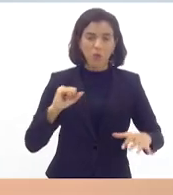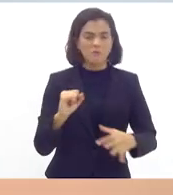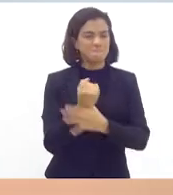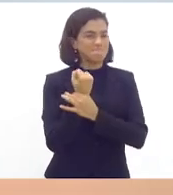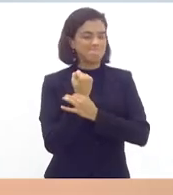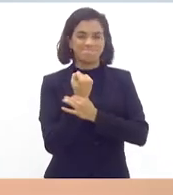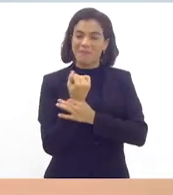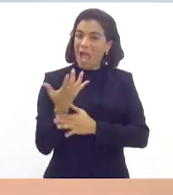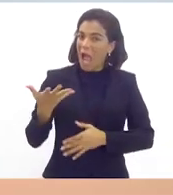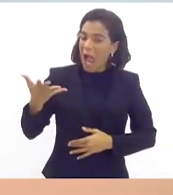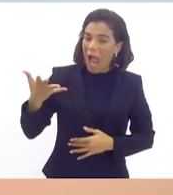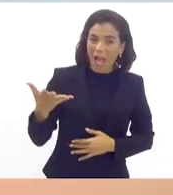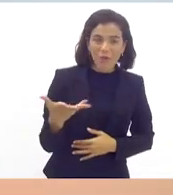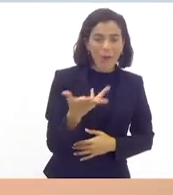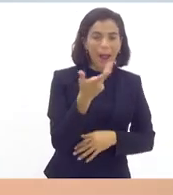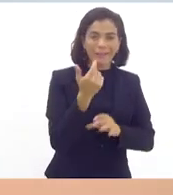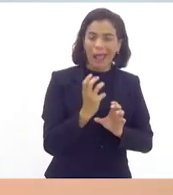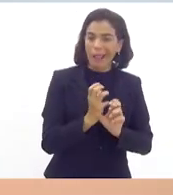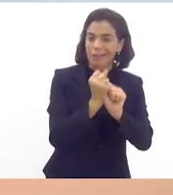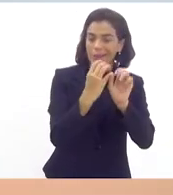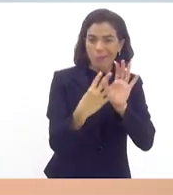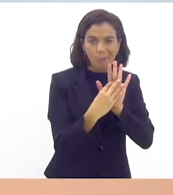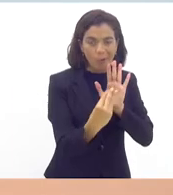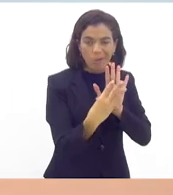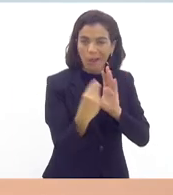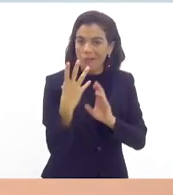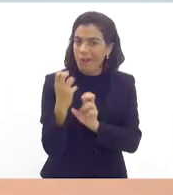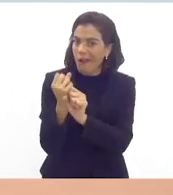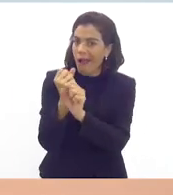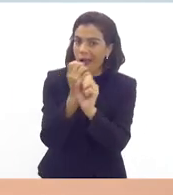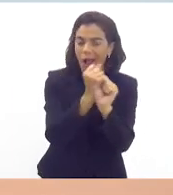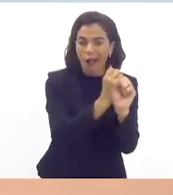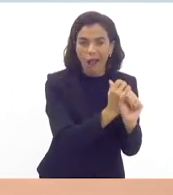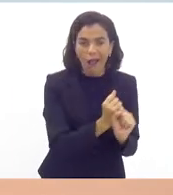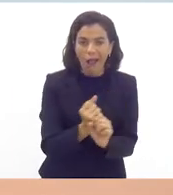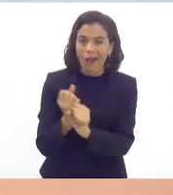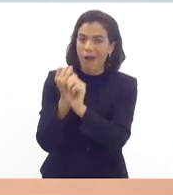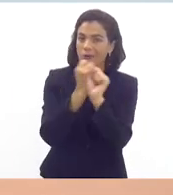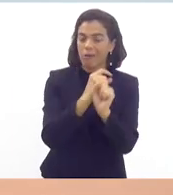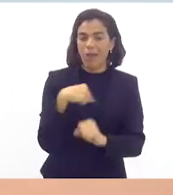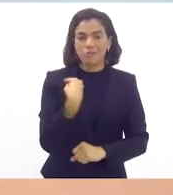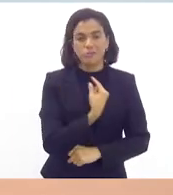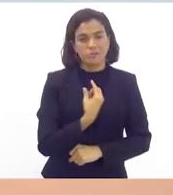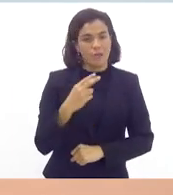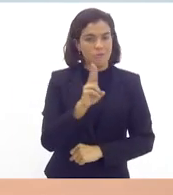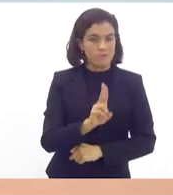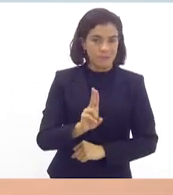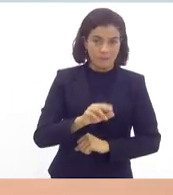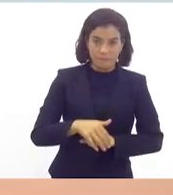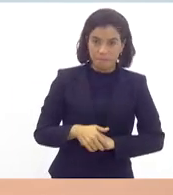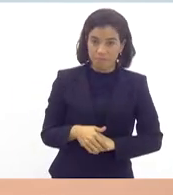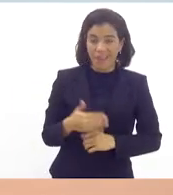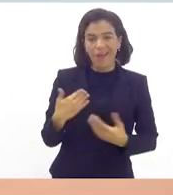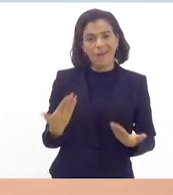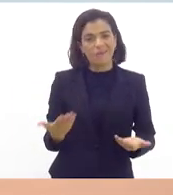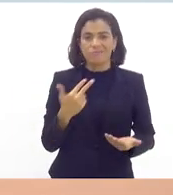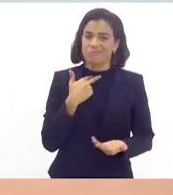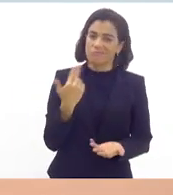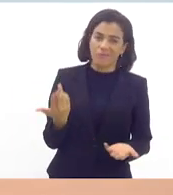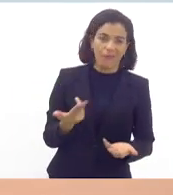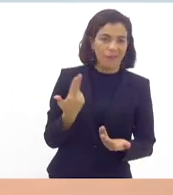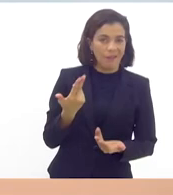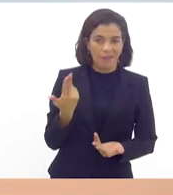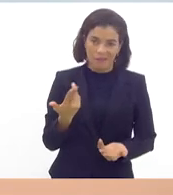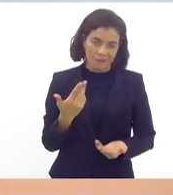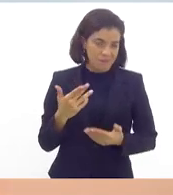pela qualidade do modelo que a gente está usando, estou bastante seguro com os resultados que a gente está obtendo. Aí não dá para fazer muito esse debate, é